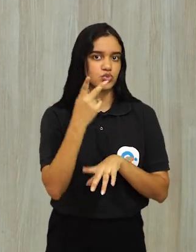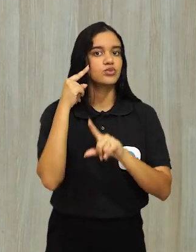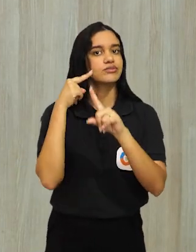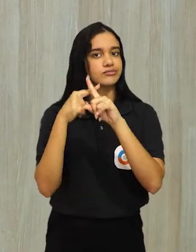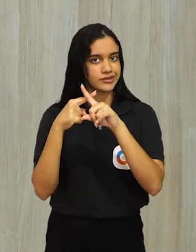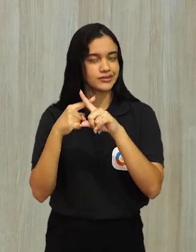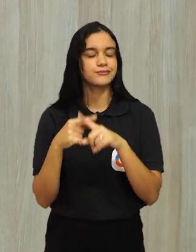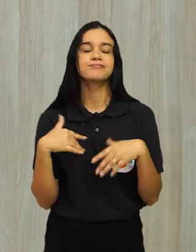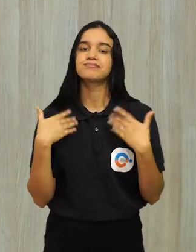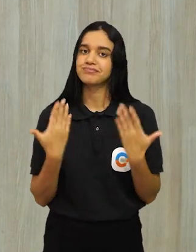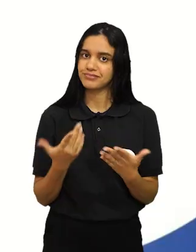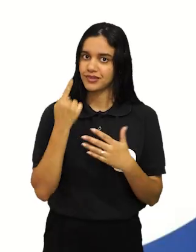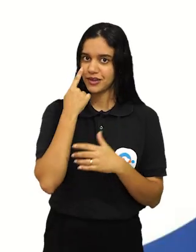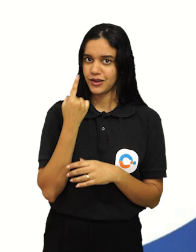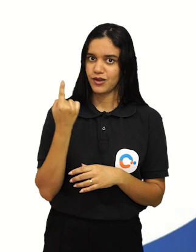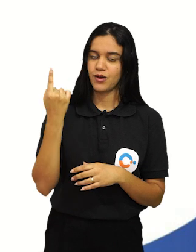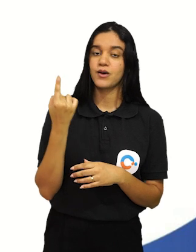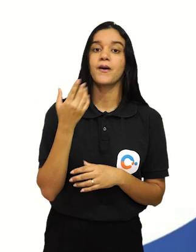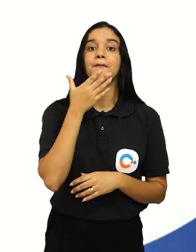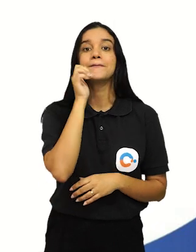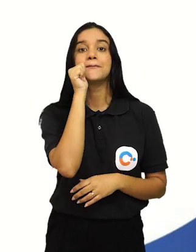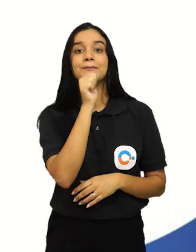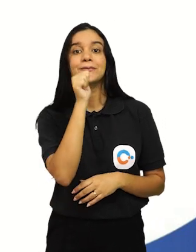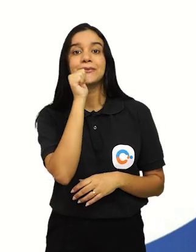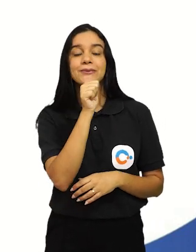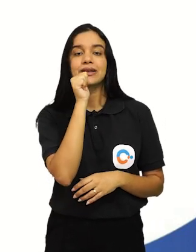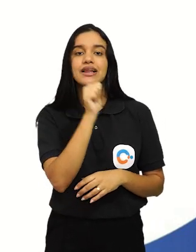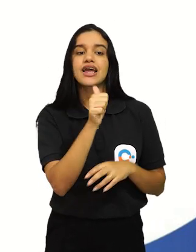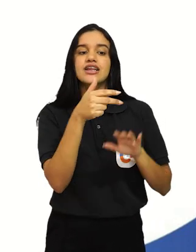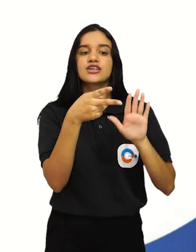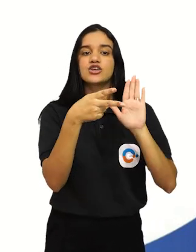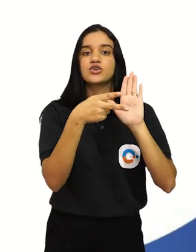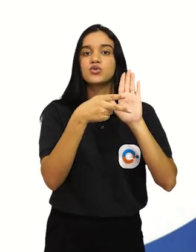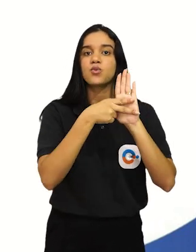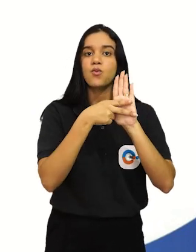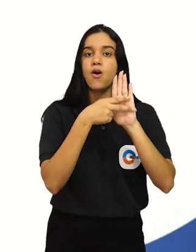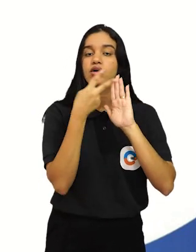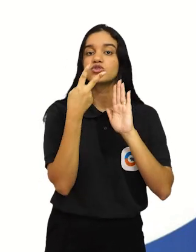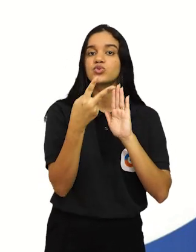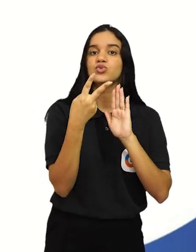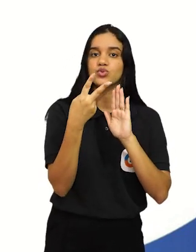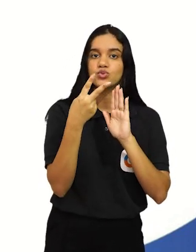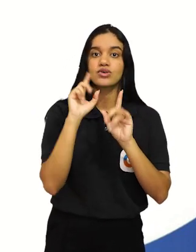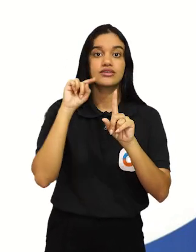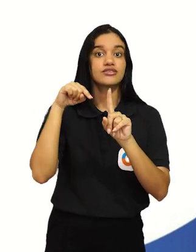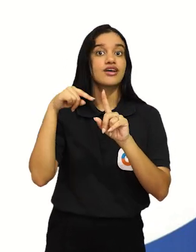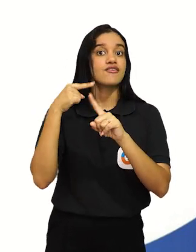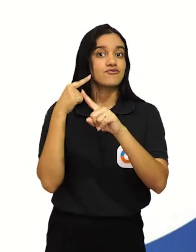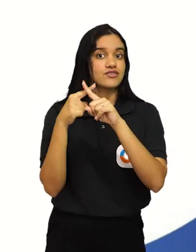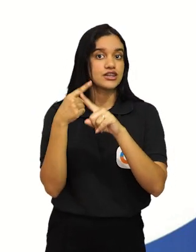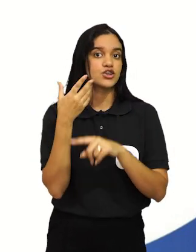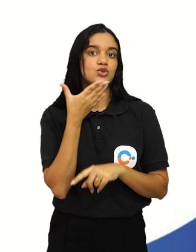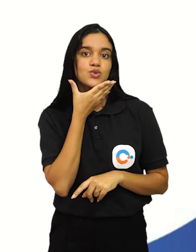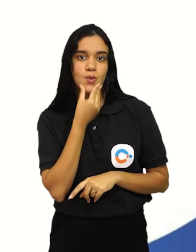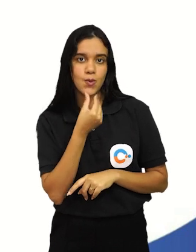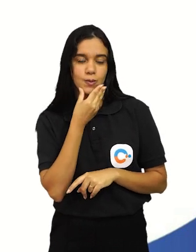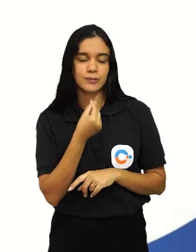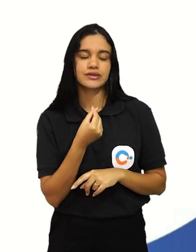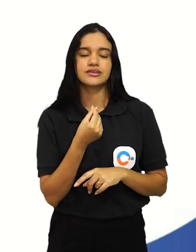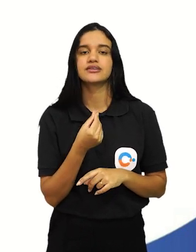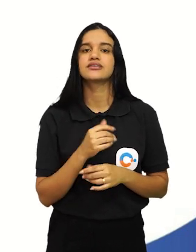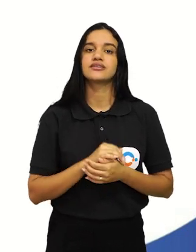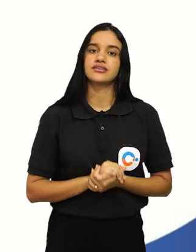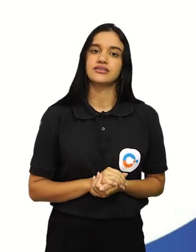vezes então ó mulher é igual a duas vezes homens beleza a questão